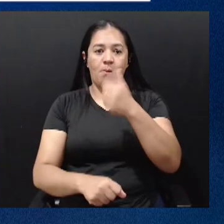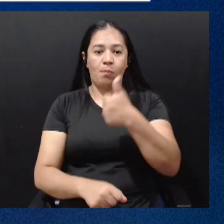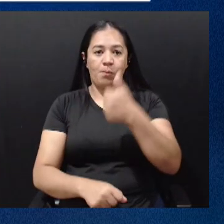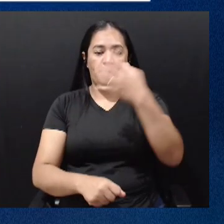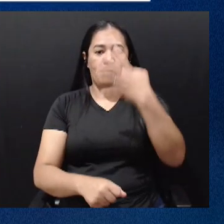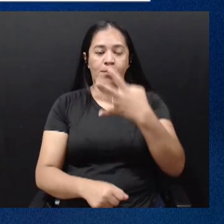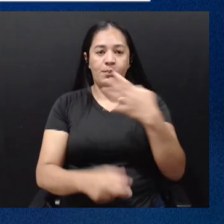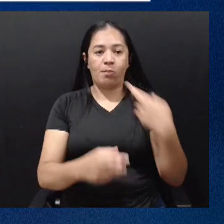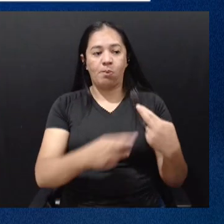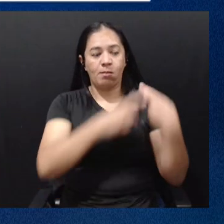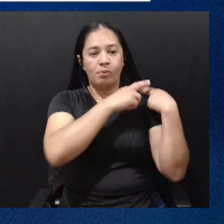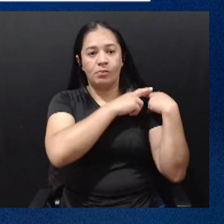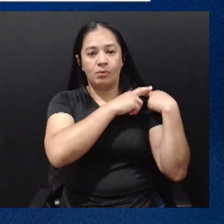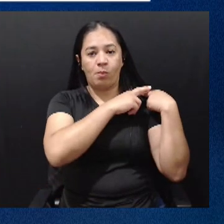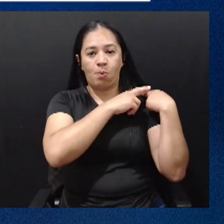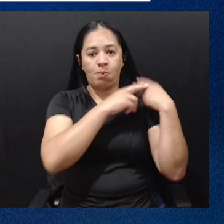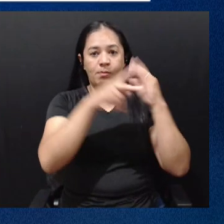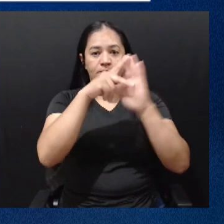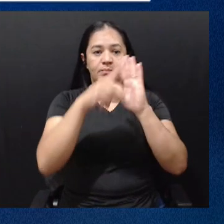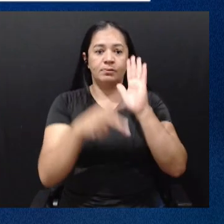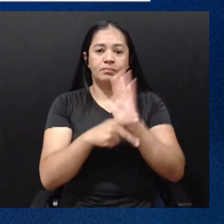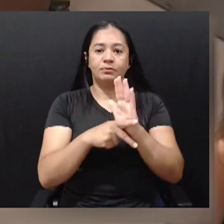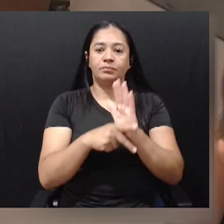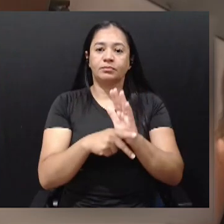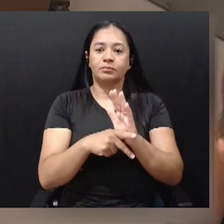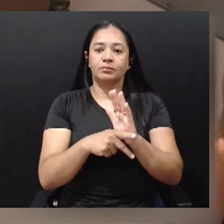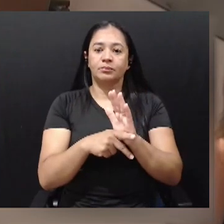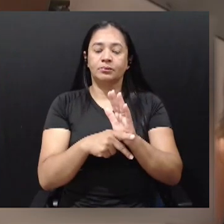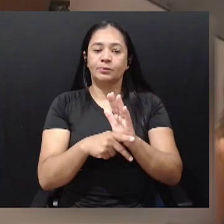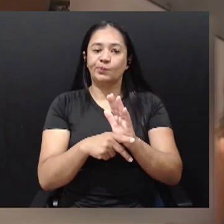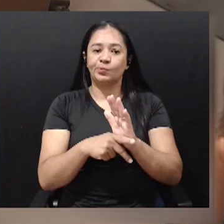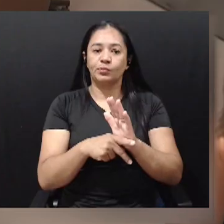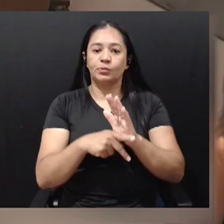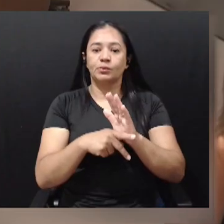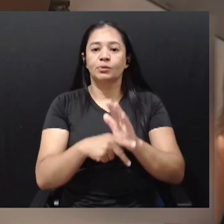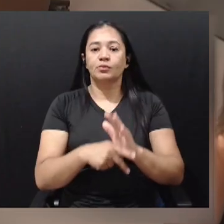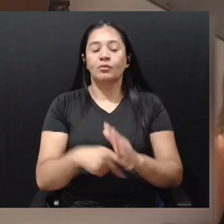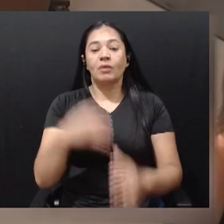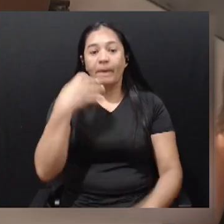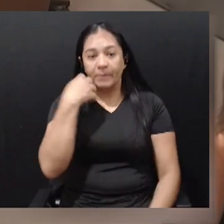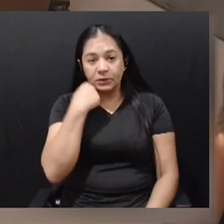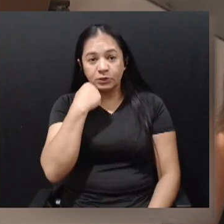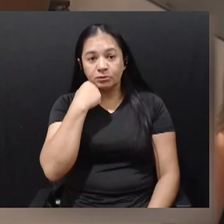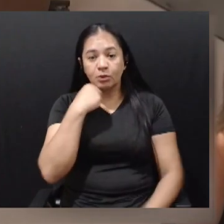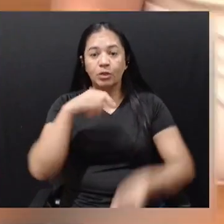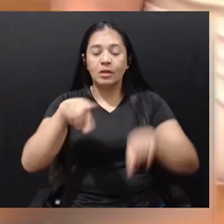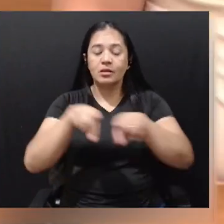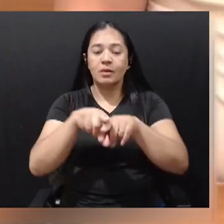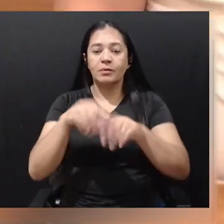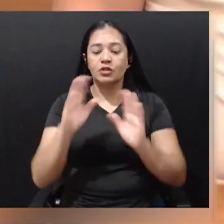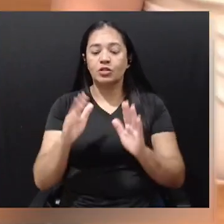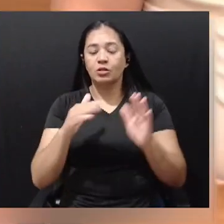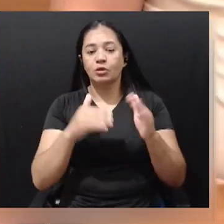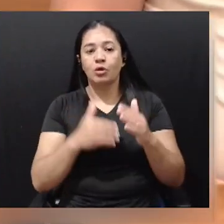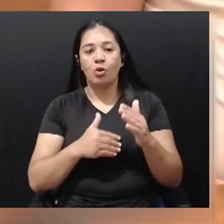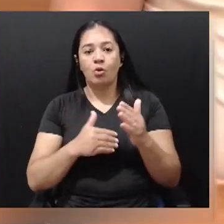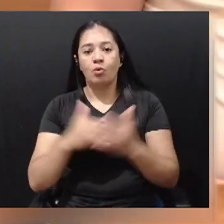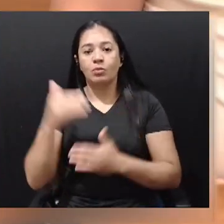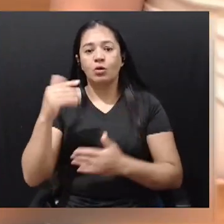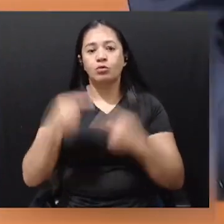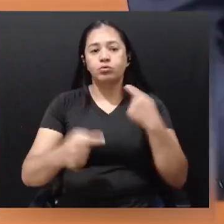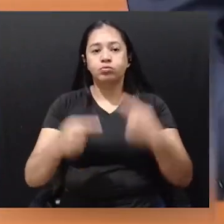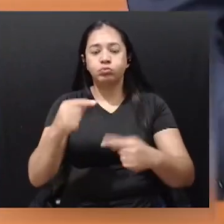o Programa Municipal de Patrimônio Imaterial. Em seguida, foi debatido o panorama da